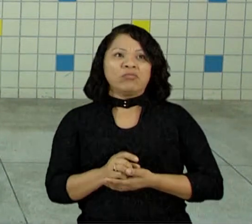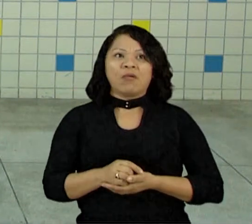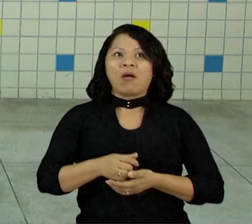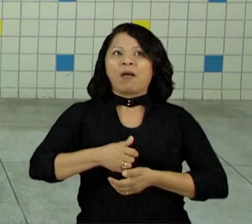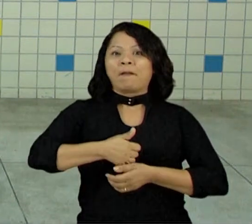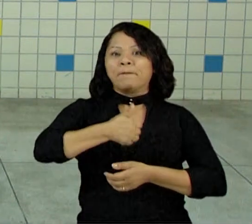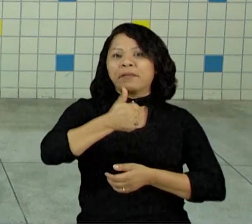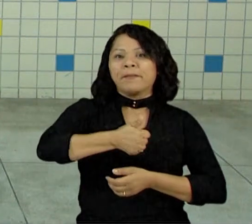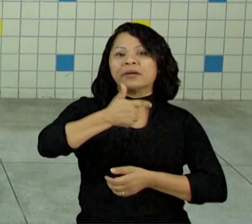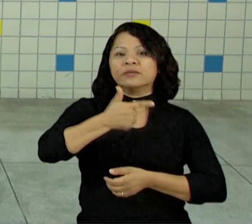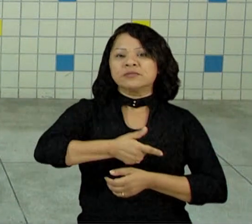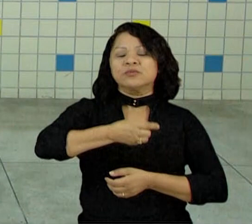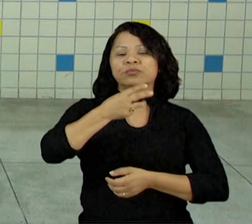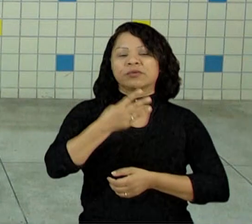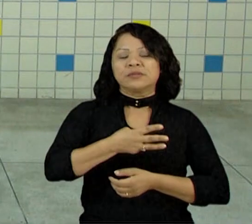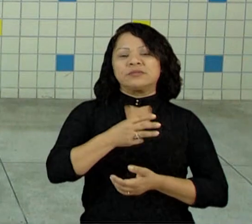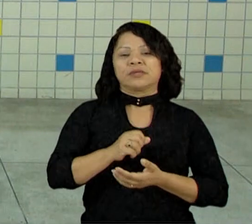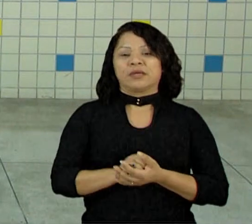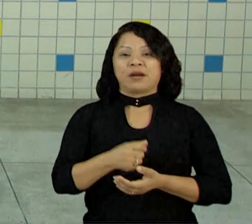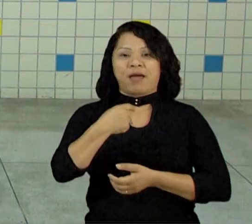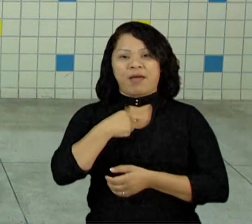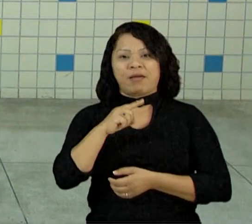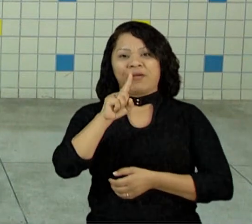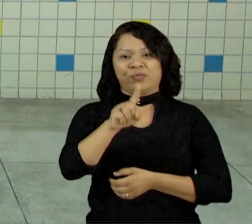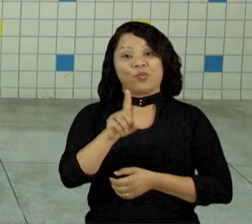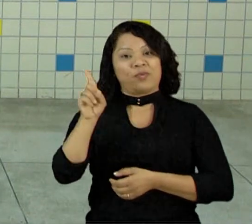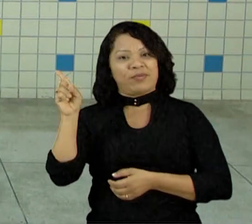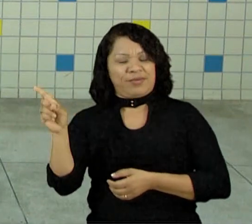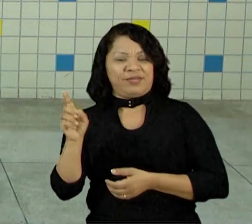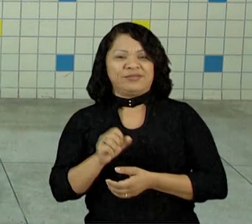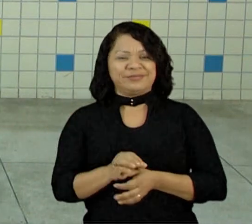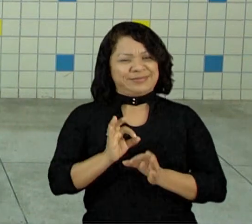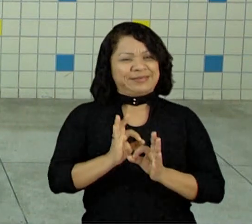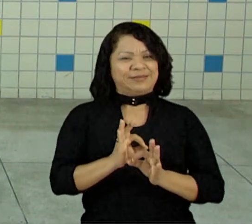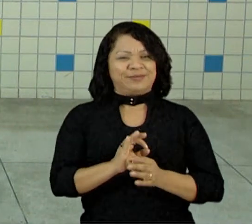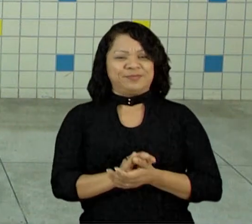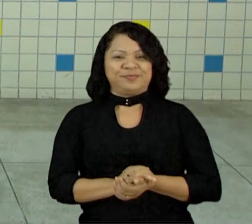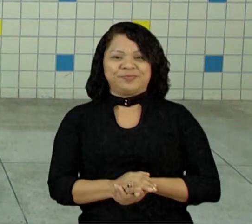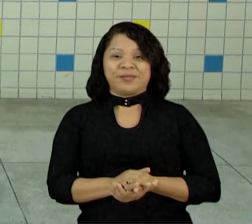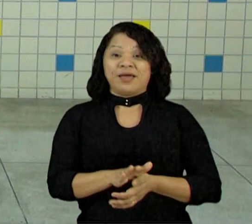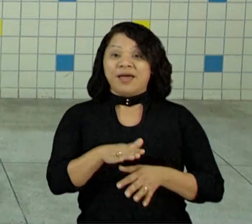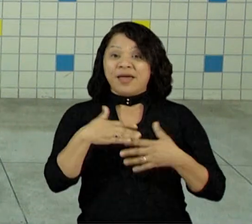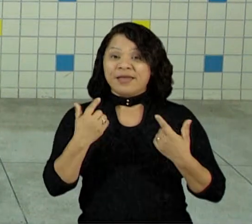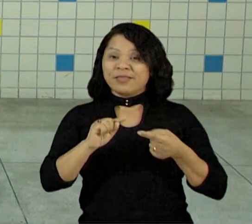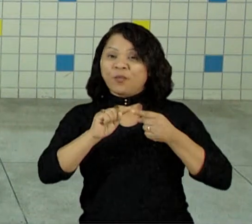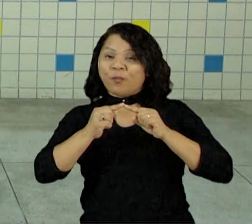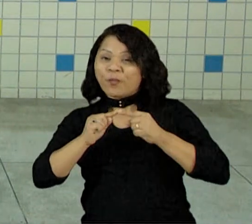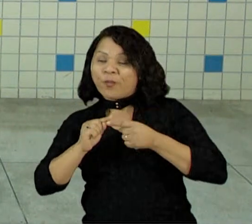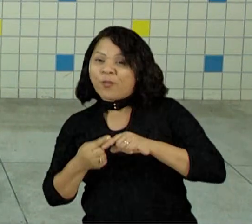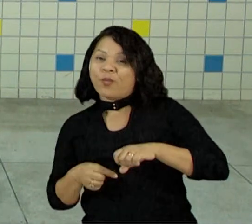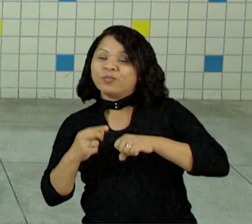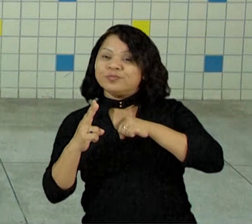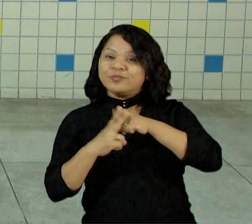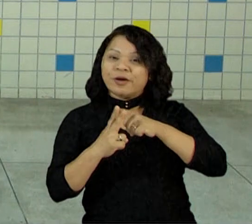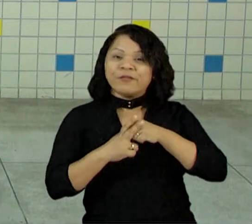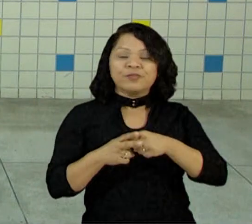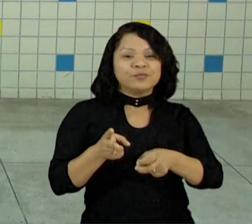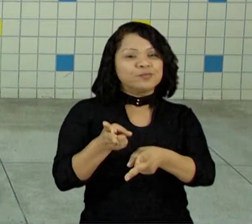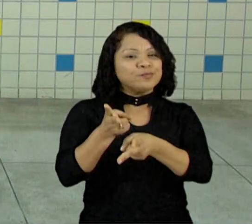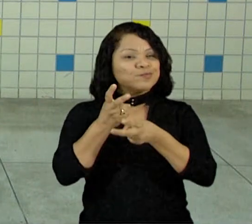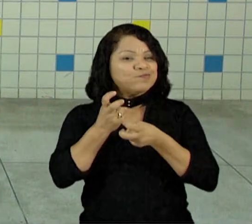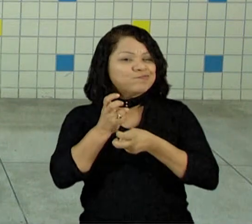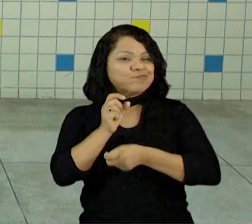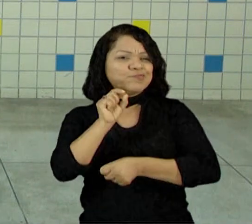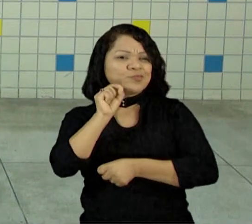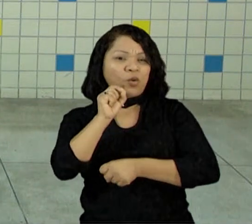terceira pessoa. Eu, tu e ele. Certinho? Então, a concordância verbal é eu observar o